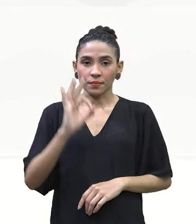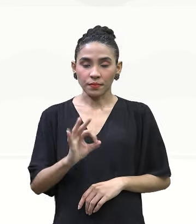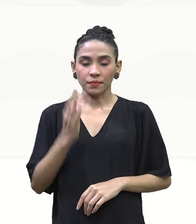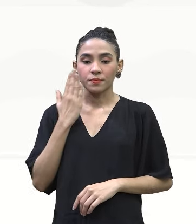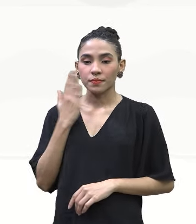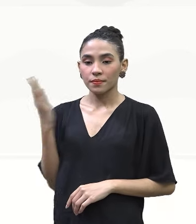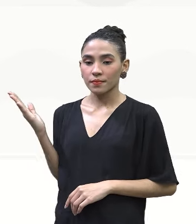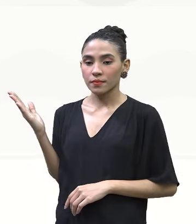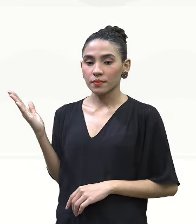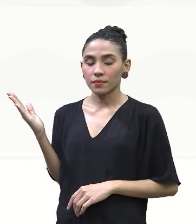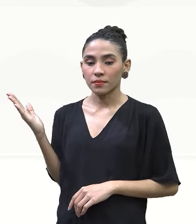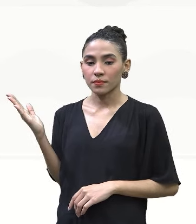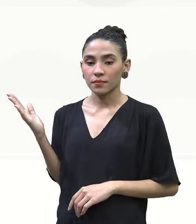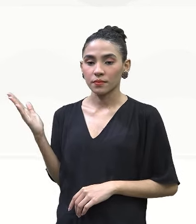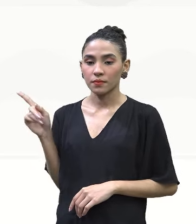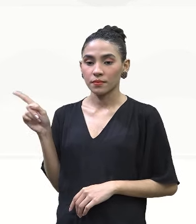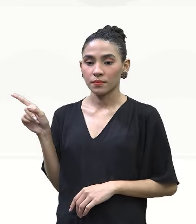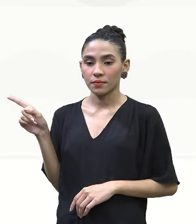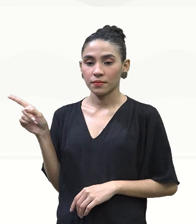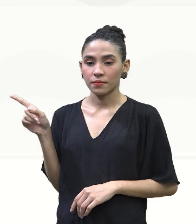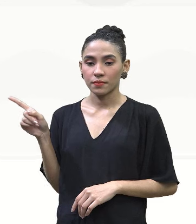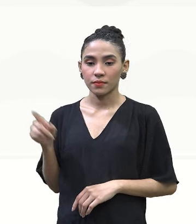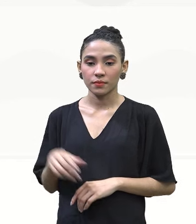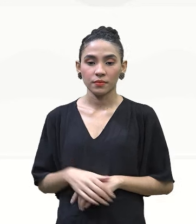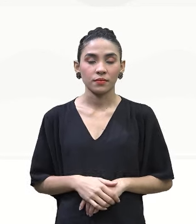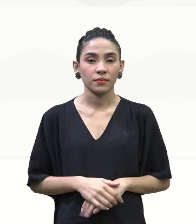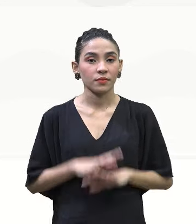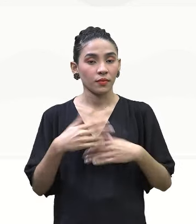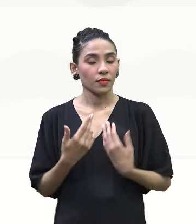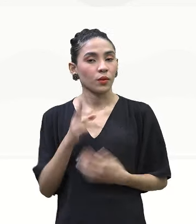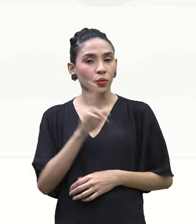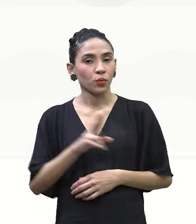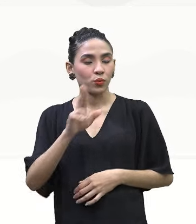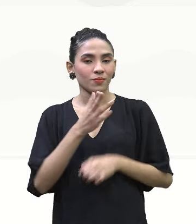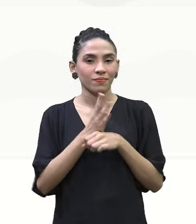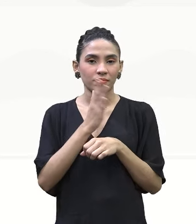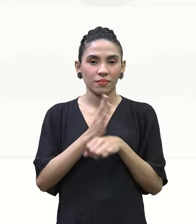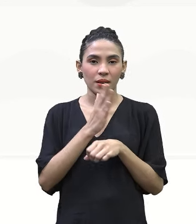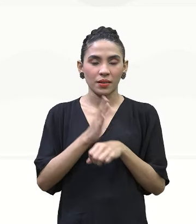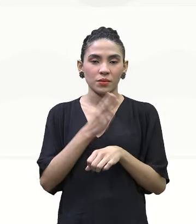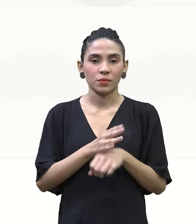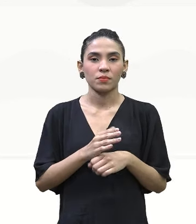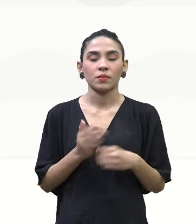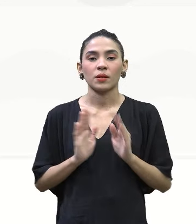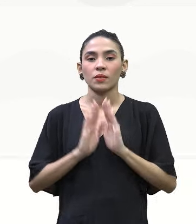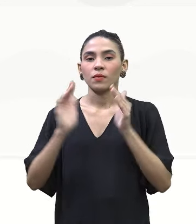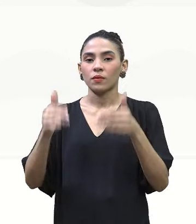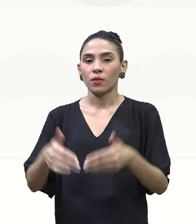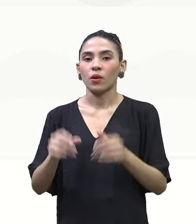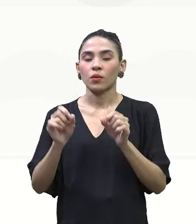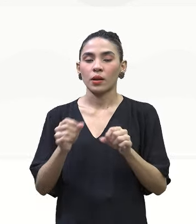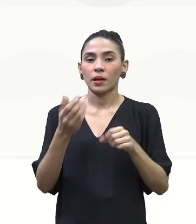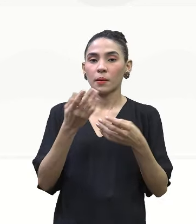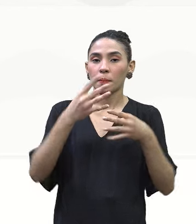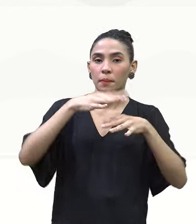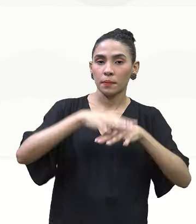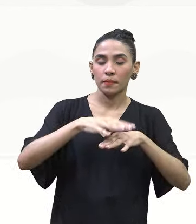10% então aí está Professor uma aplicação prática não é que trabalhe ali